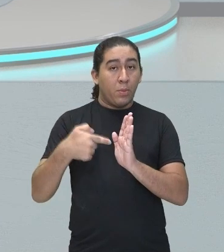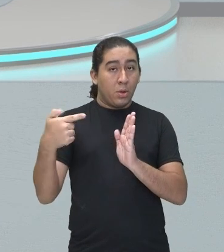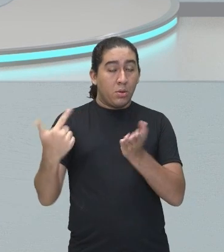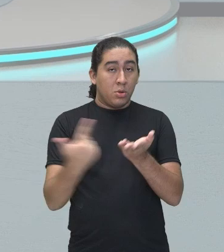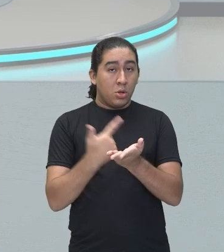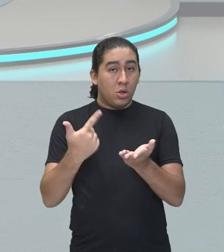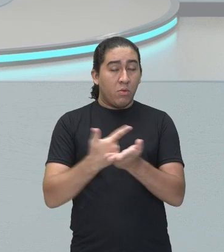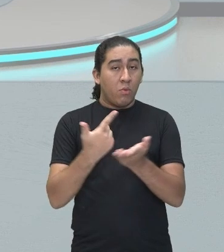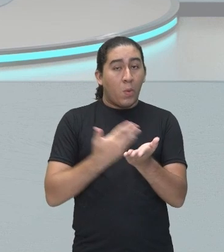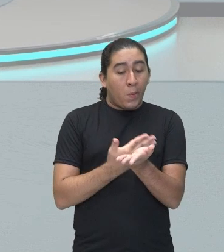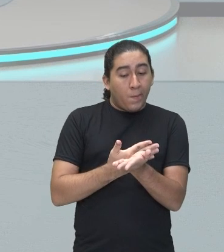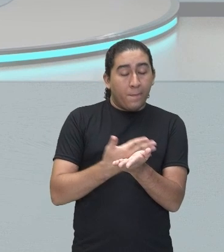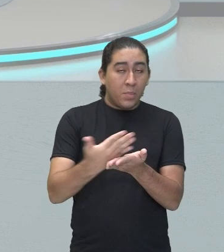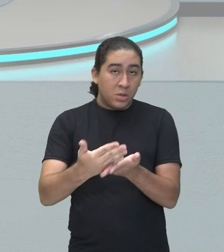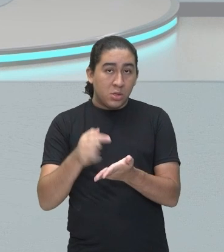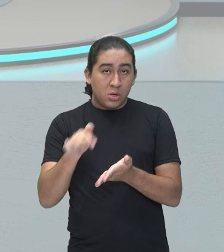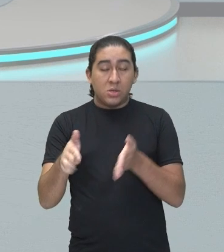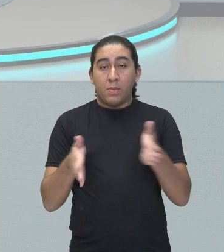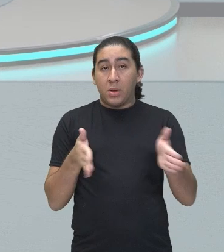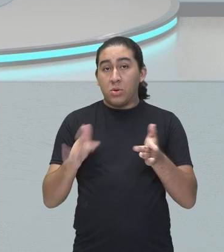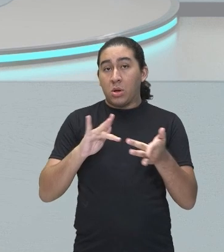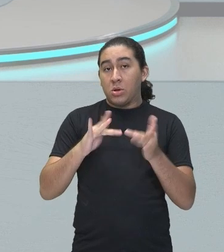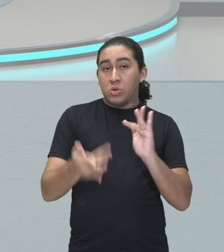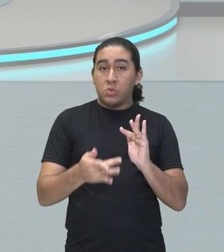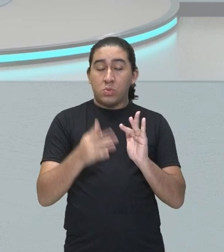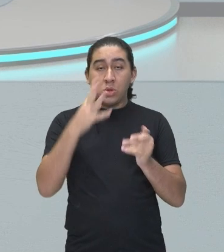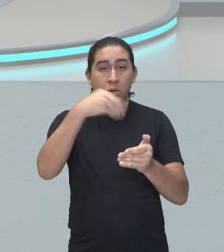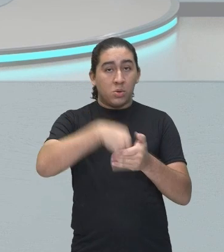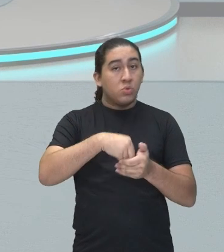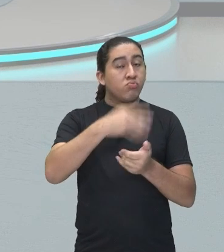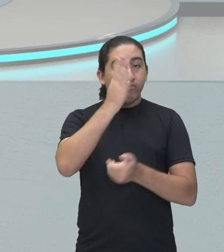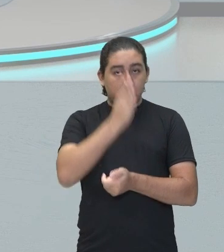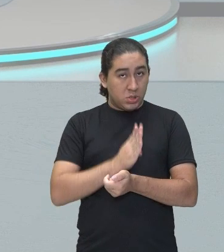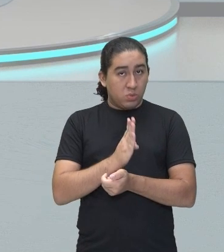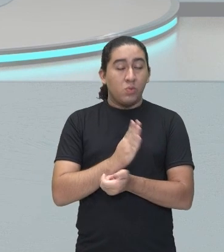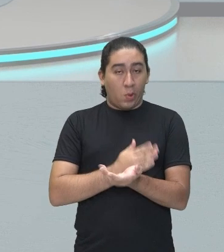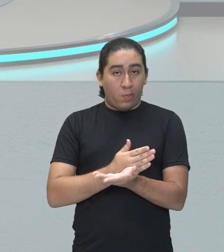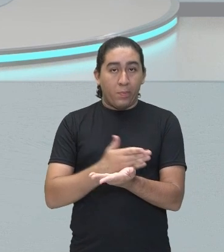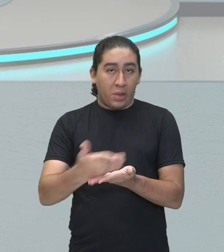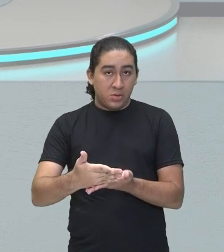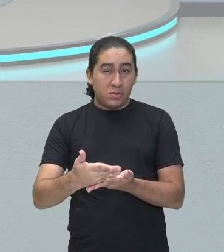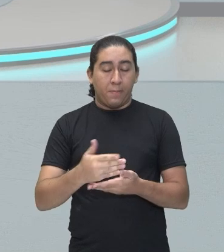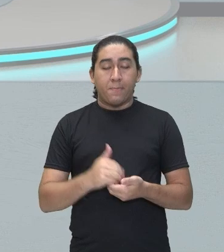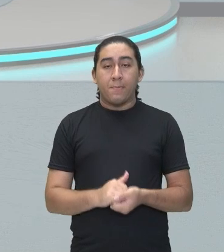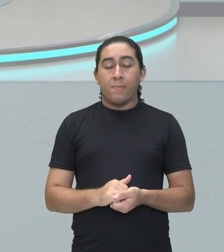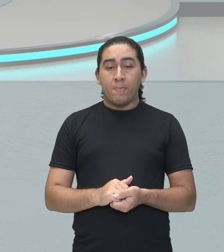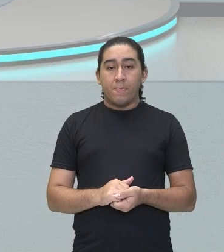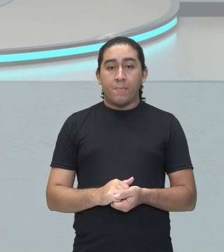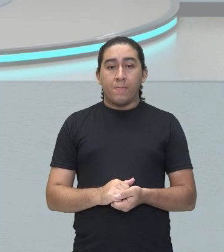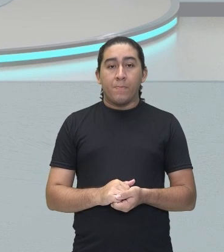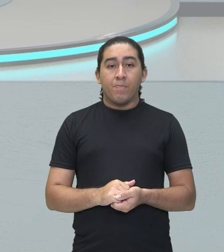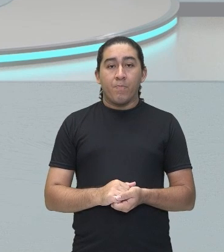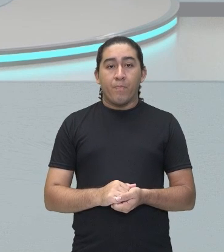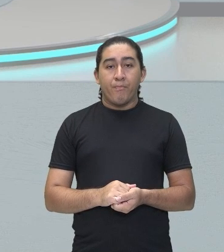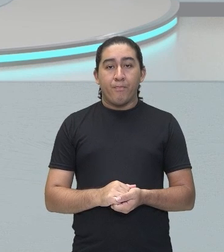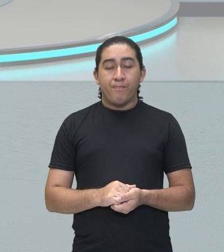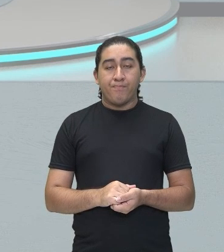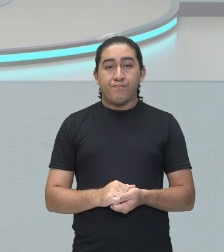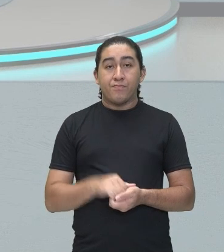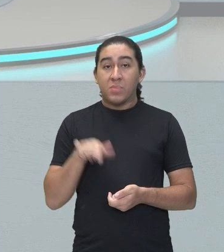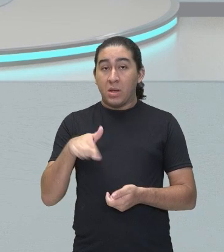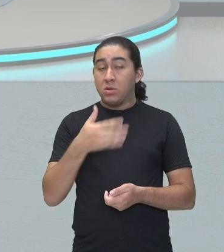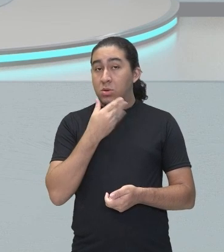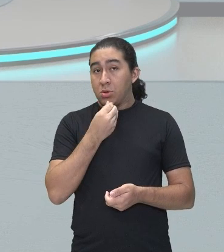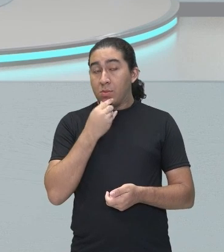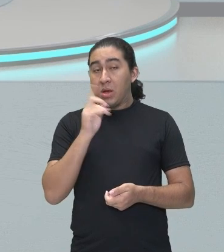de Cláudio Manuel da Costa, dá início ao arcadismo no Brasil. Além de escritor, ele